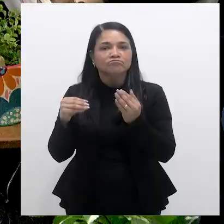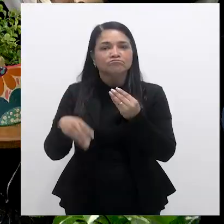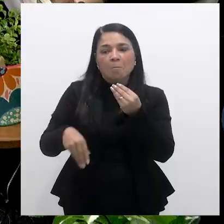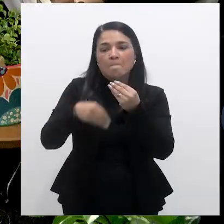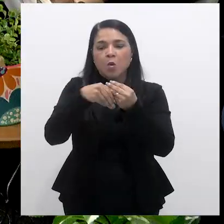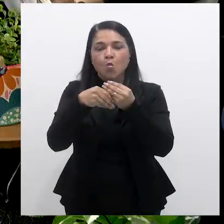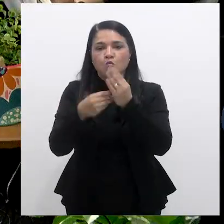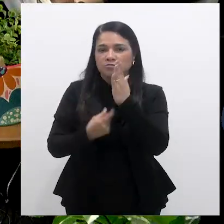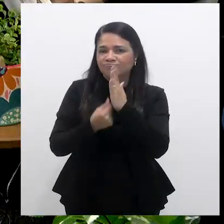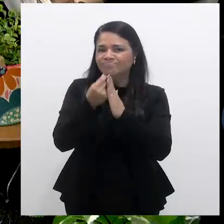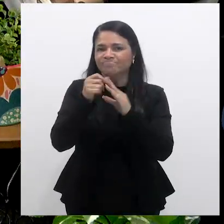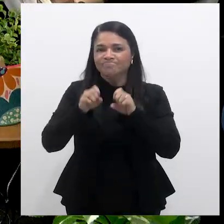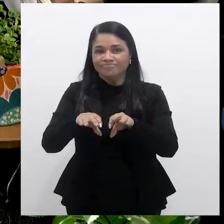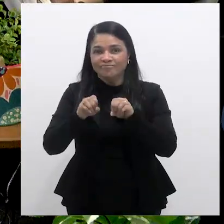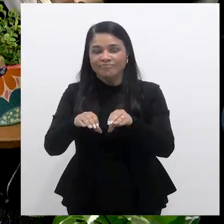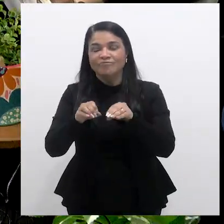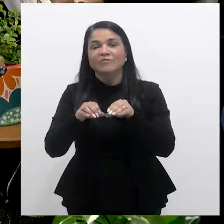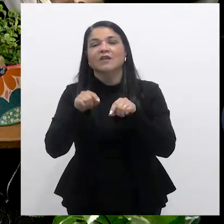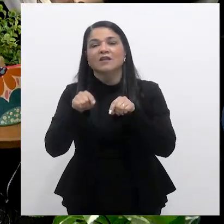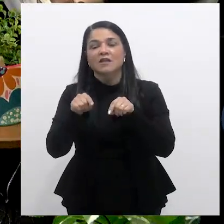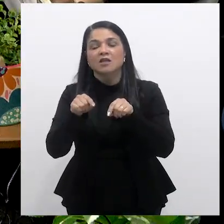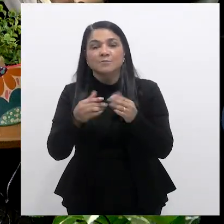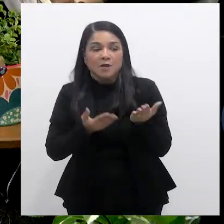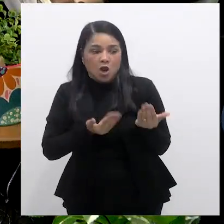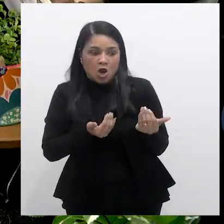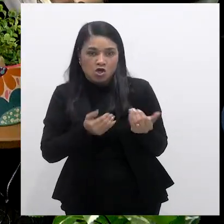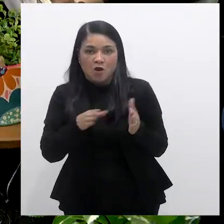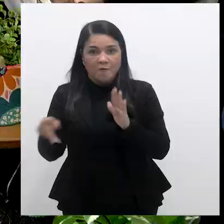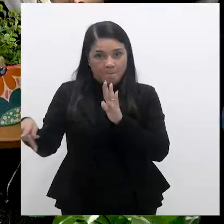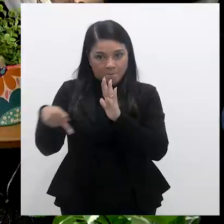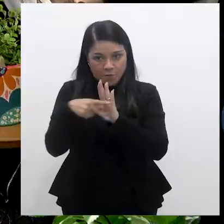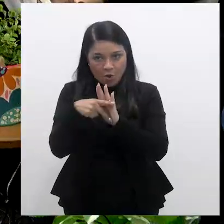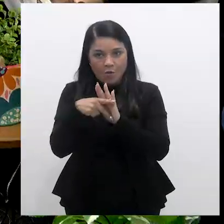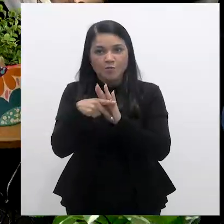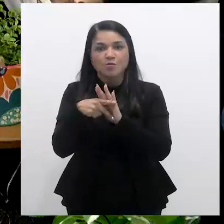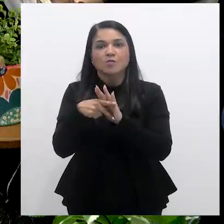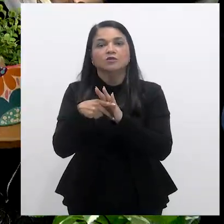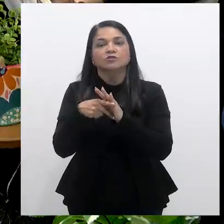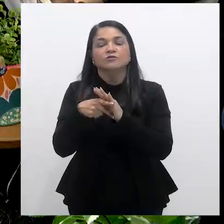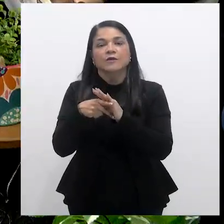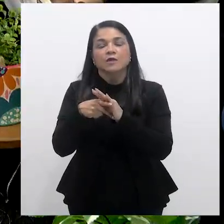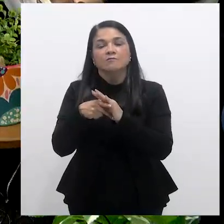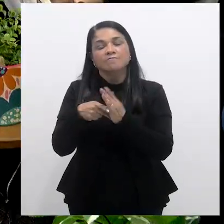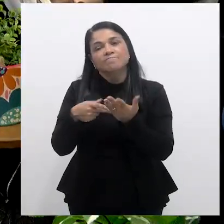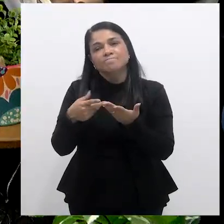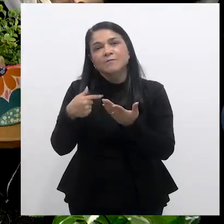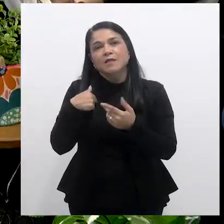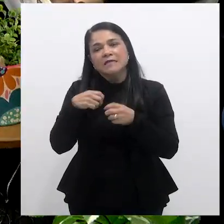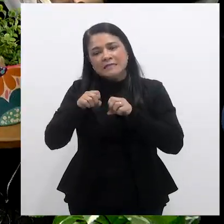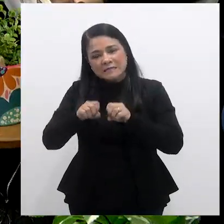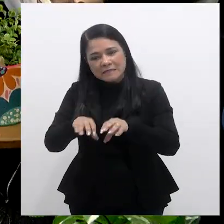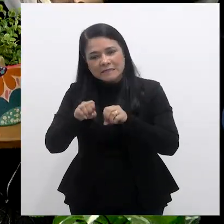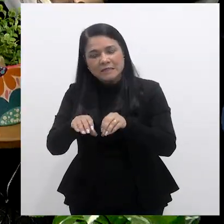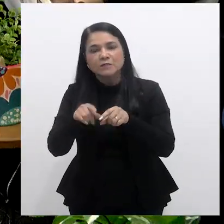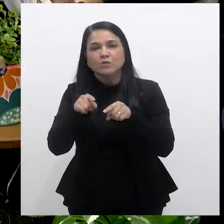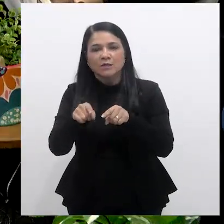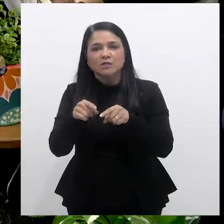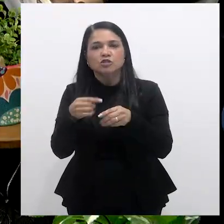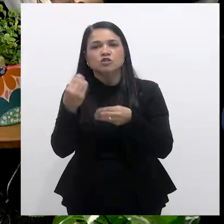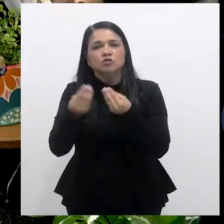é um almanaque, né, financeiro para jovens, porque a gente vem nessa continuidade